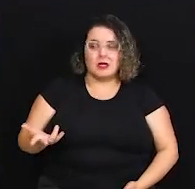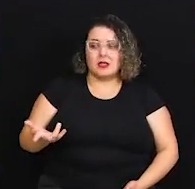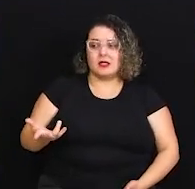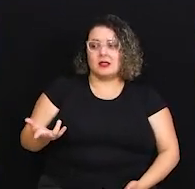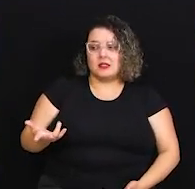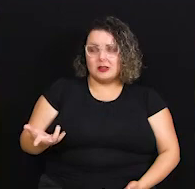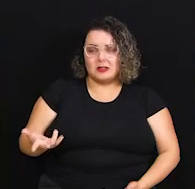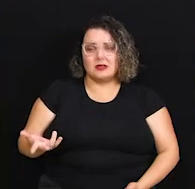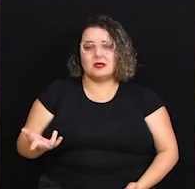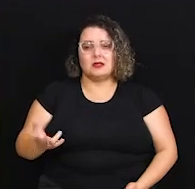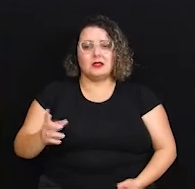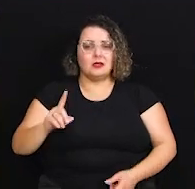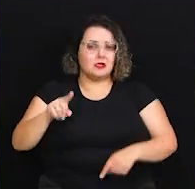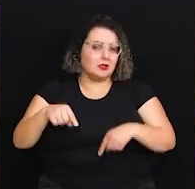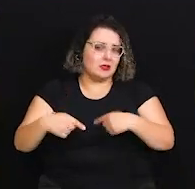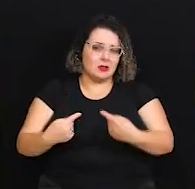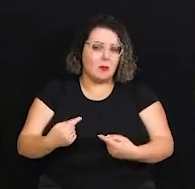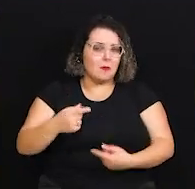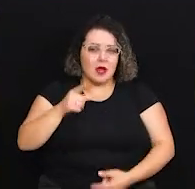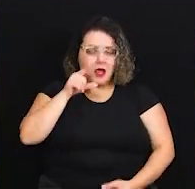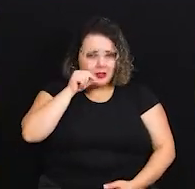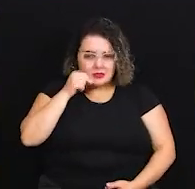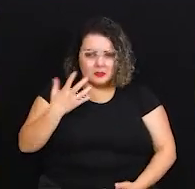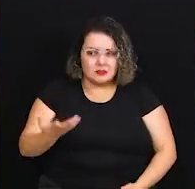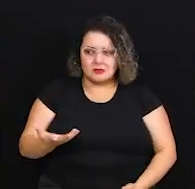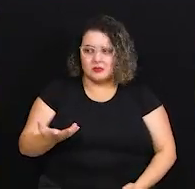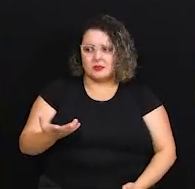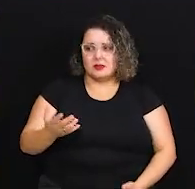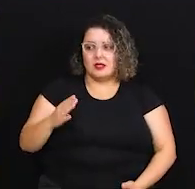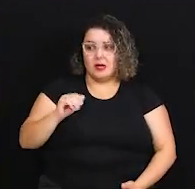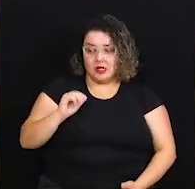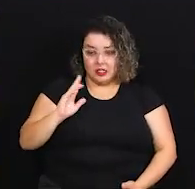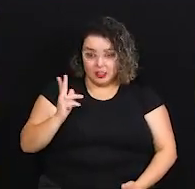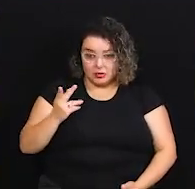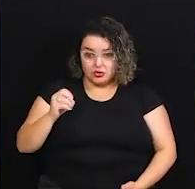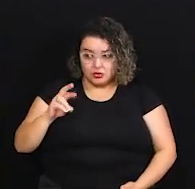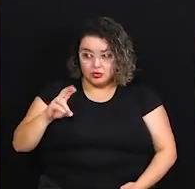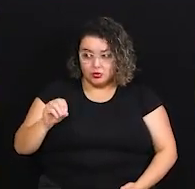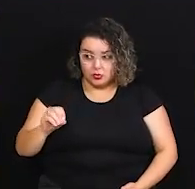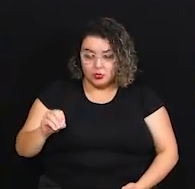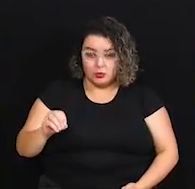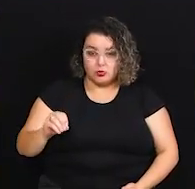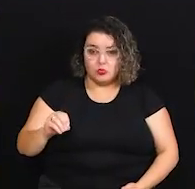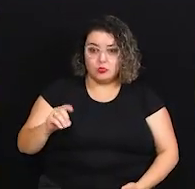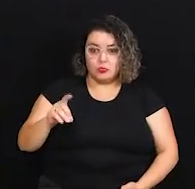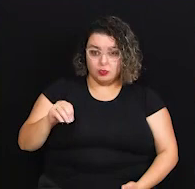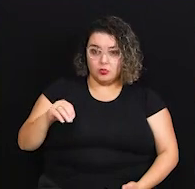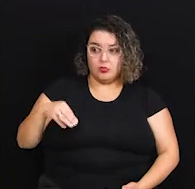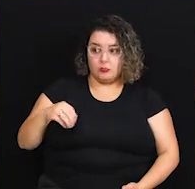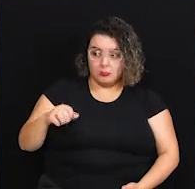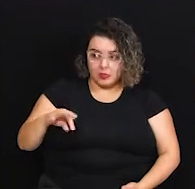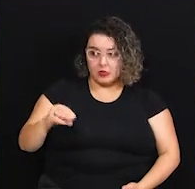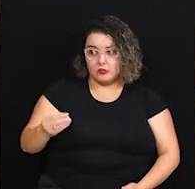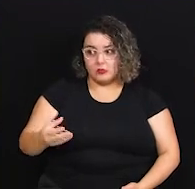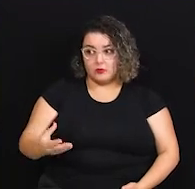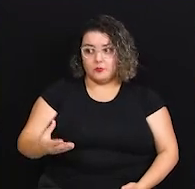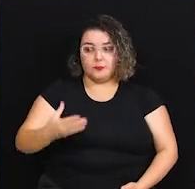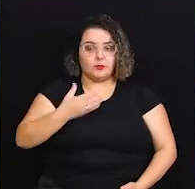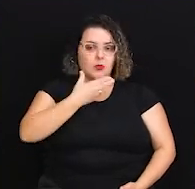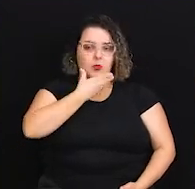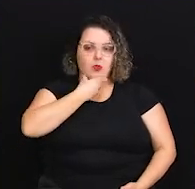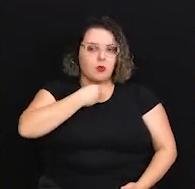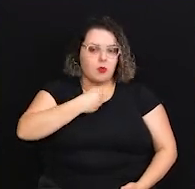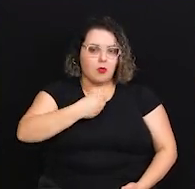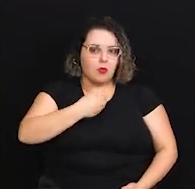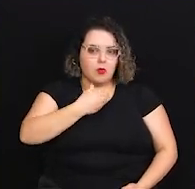no mato a gente acha menos, porém acaba tendo alguns casos quando a gente pega filhotes, né, que os pais não conseguem tirar todos